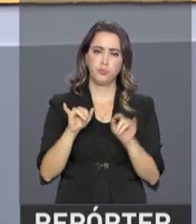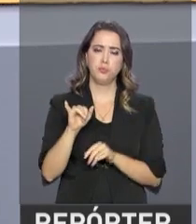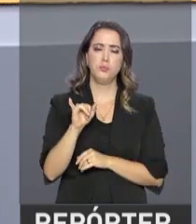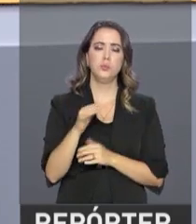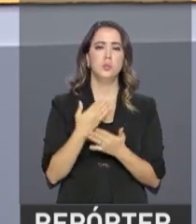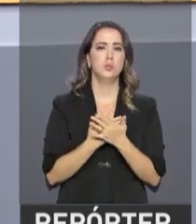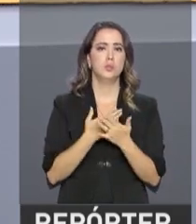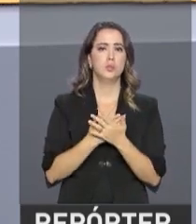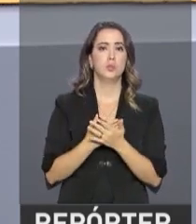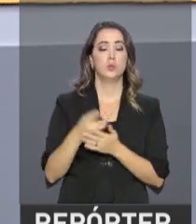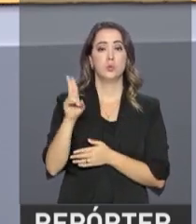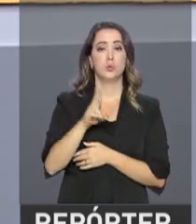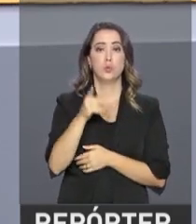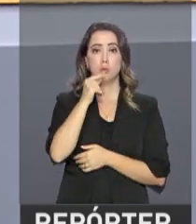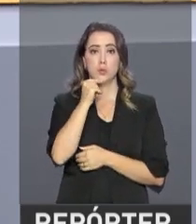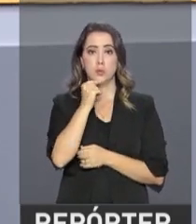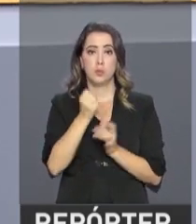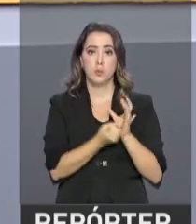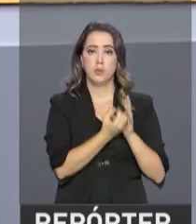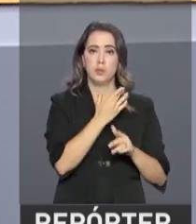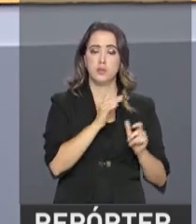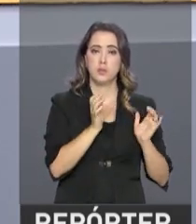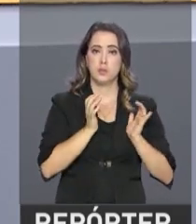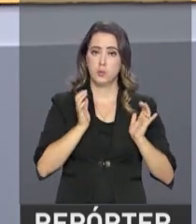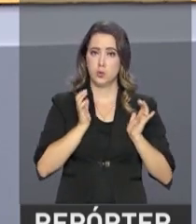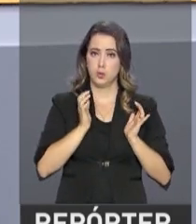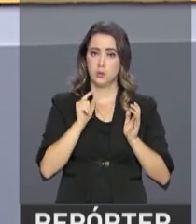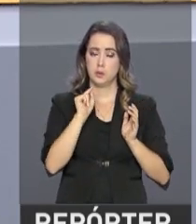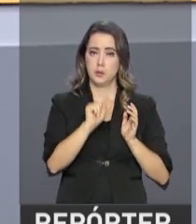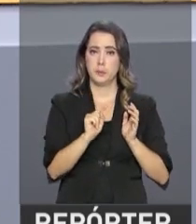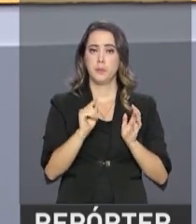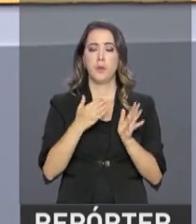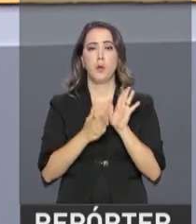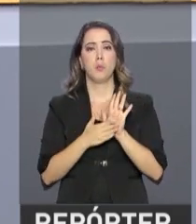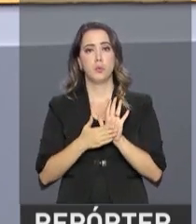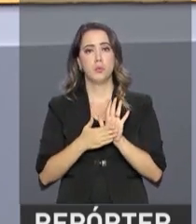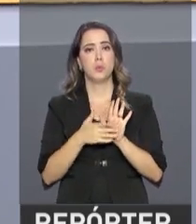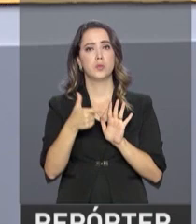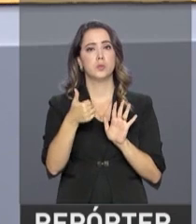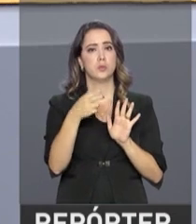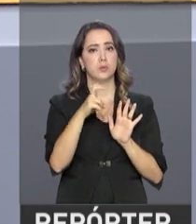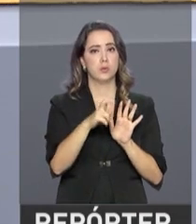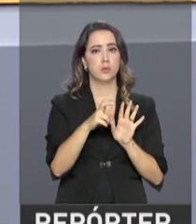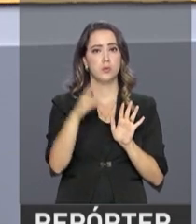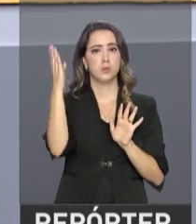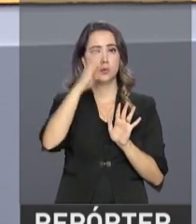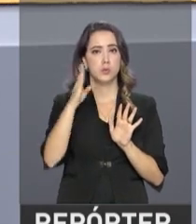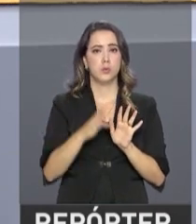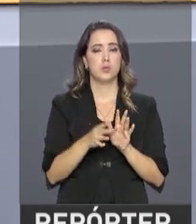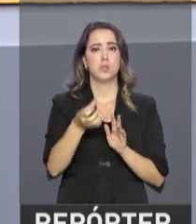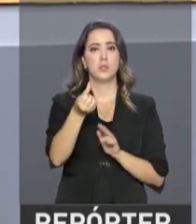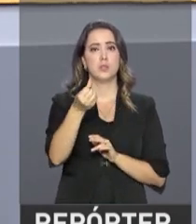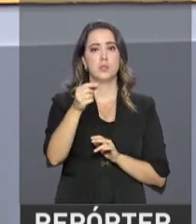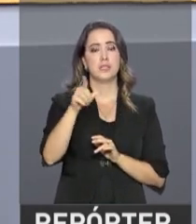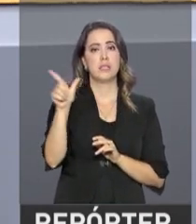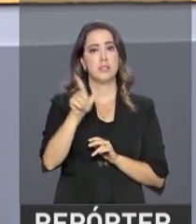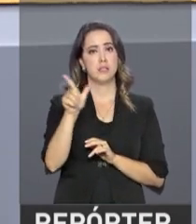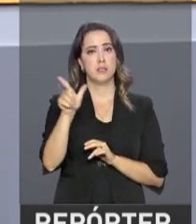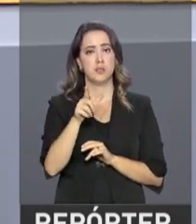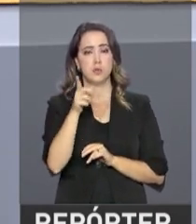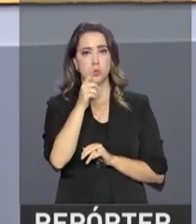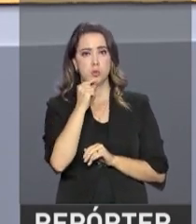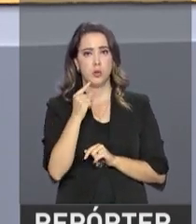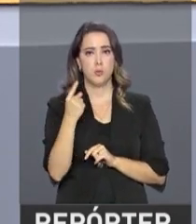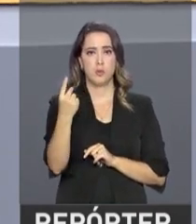ea geração de riqueza para ter uma idéia o estudo mostra que em 2015 o brasil consumiu 6 litros de água para